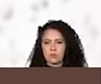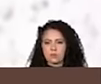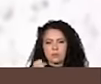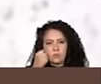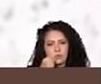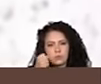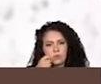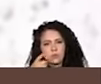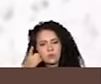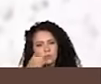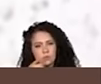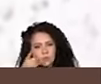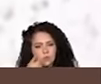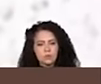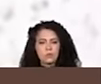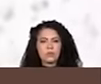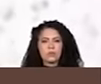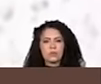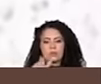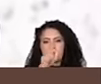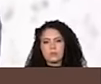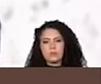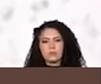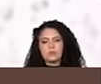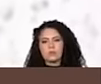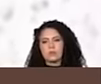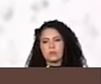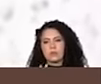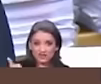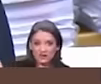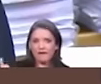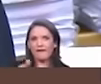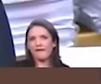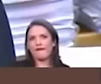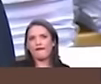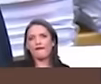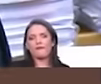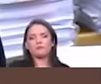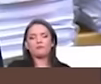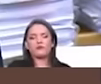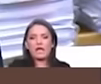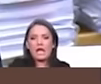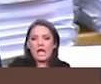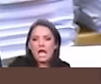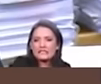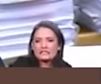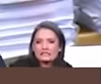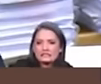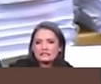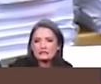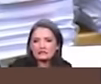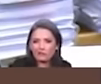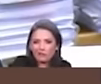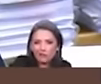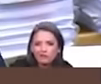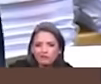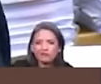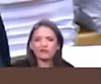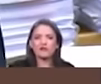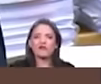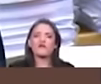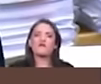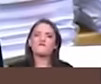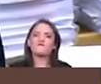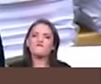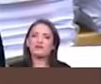Moraes no processo do ex-deputado Estadual Paranaense Homero marquees como nós informamos